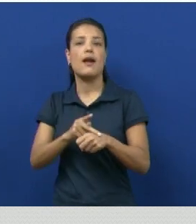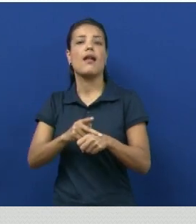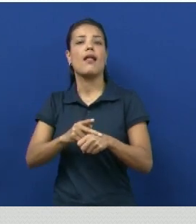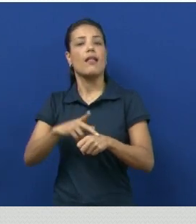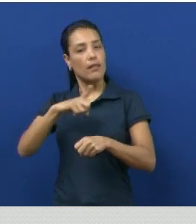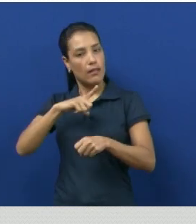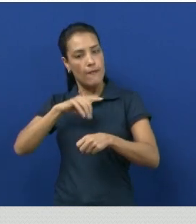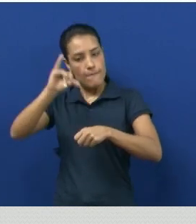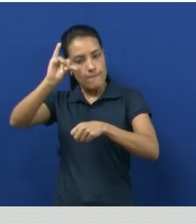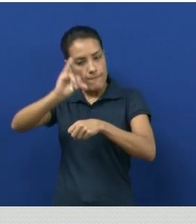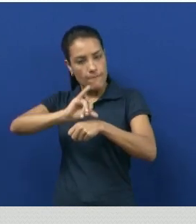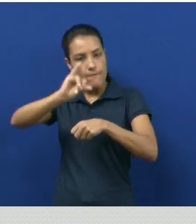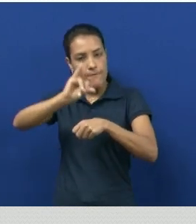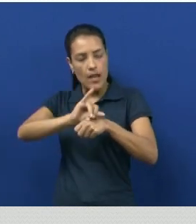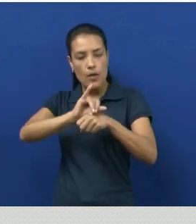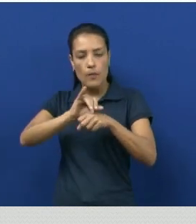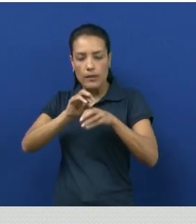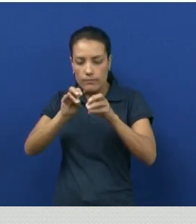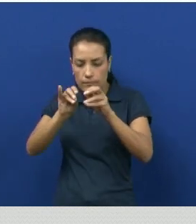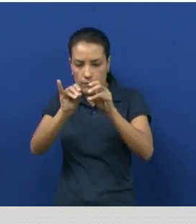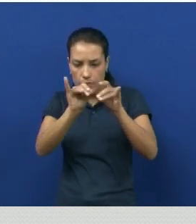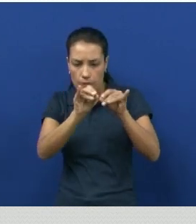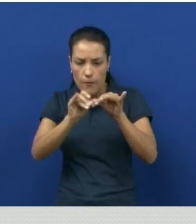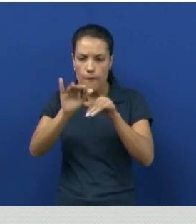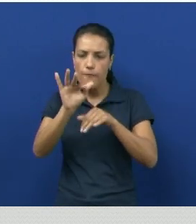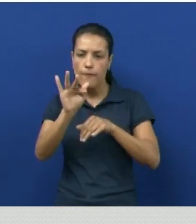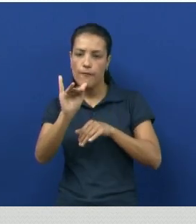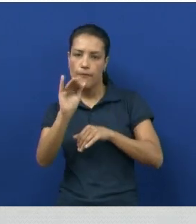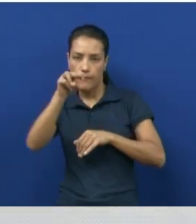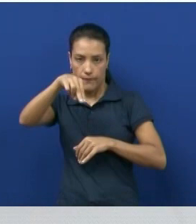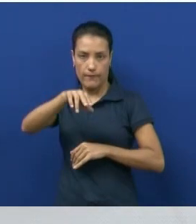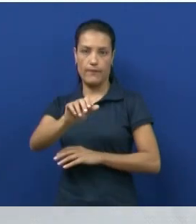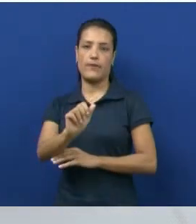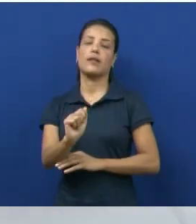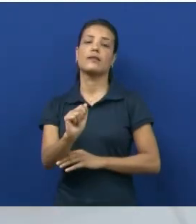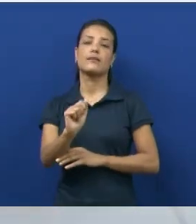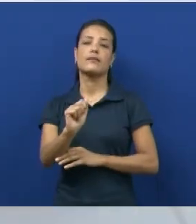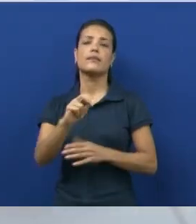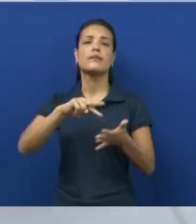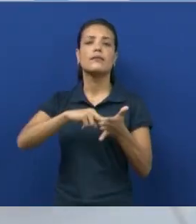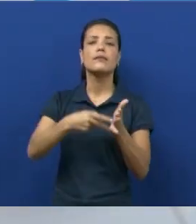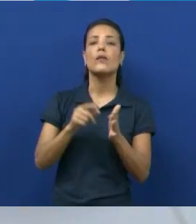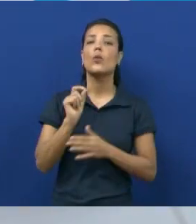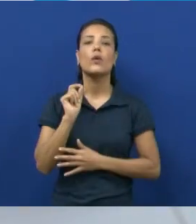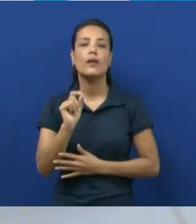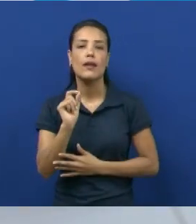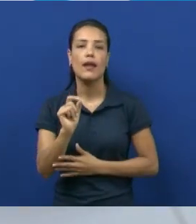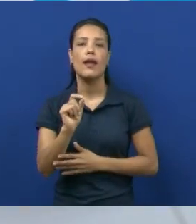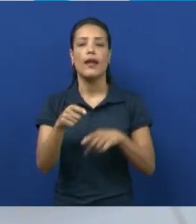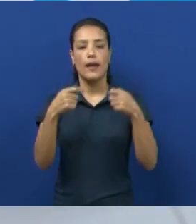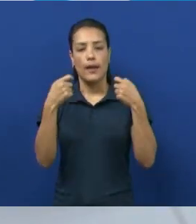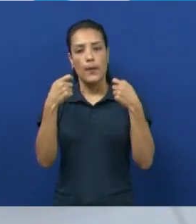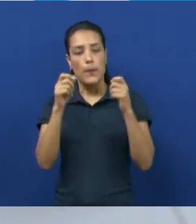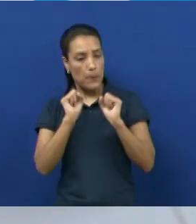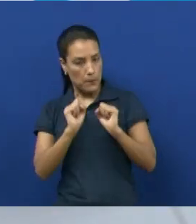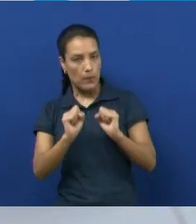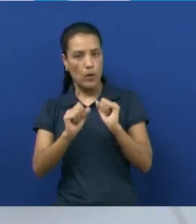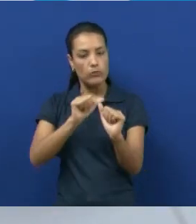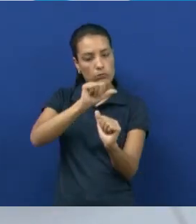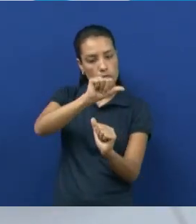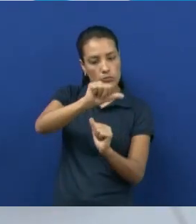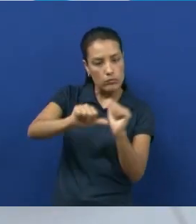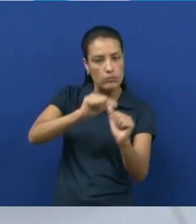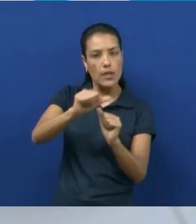atmosfera ela é bastante fina. O que isso quer dizer? Significa que ela pode ser desfeita e refeita a todo momento e que a